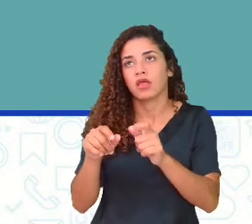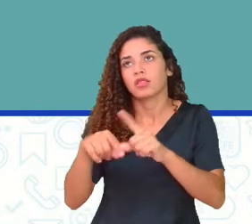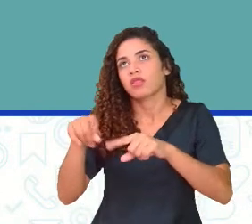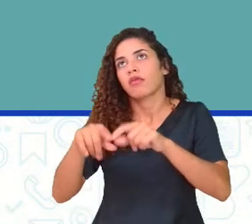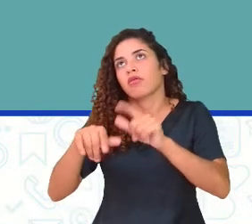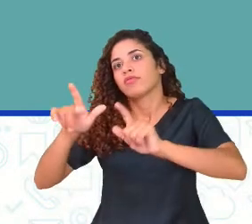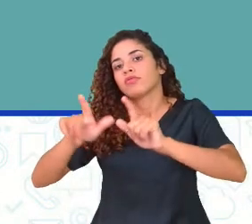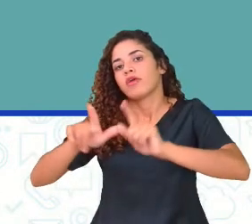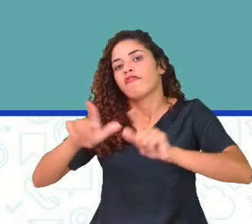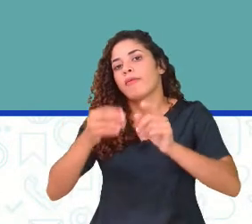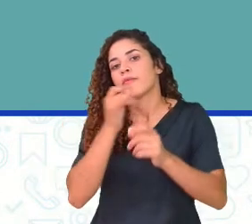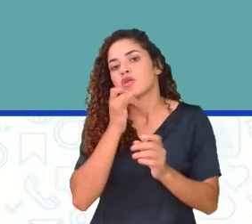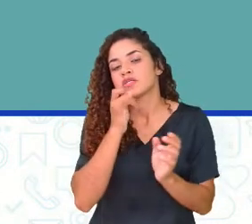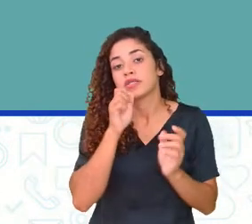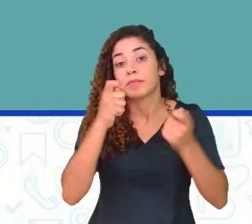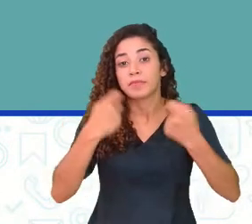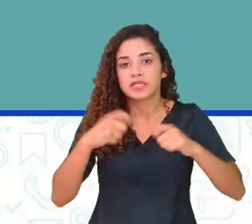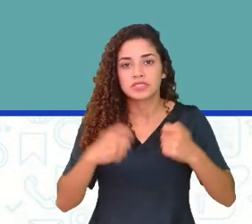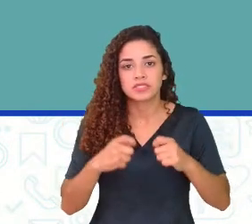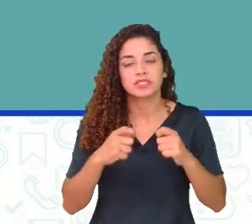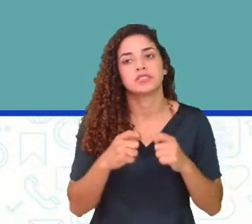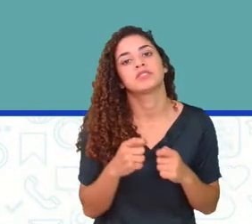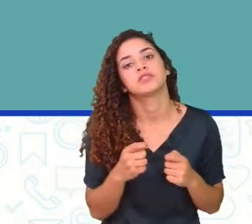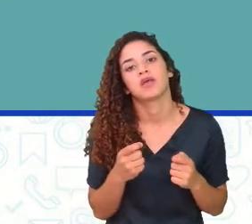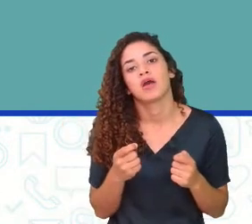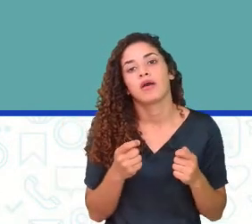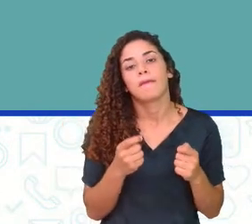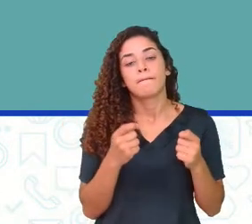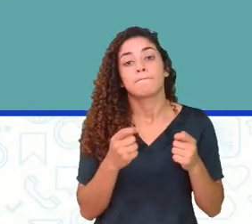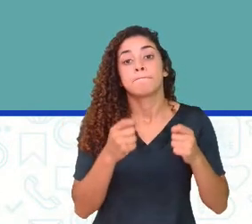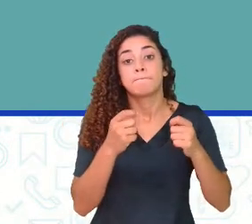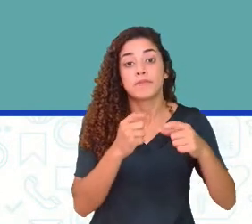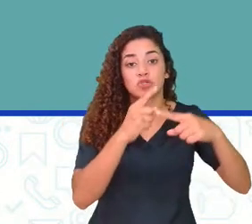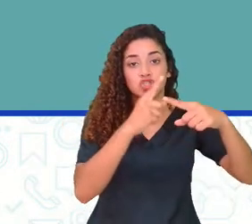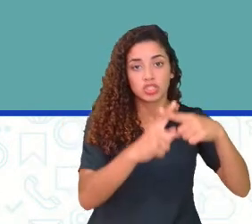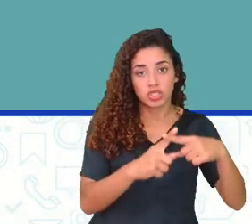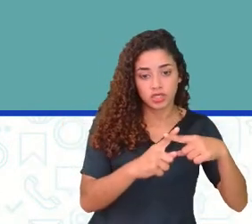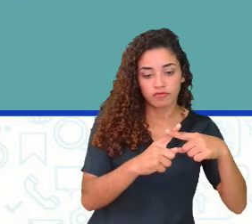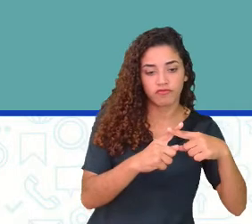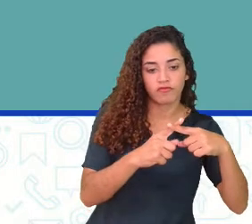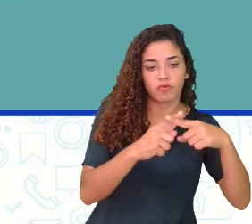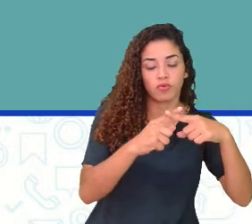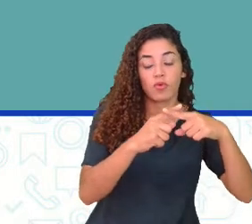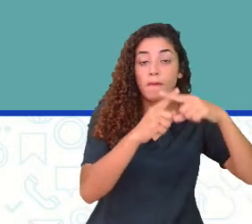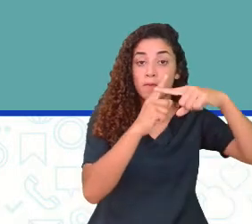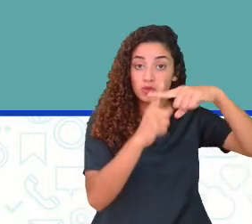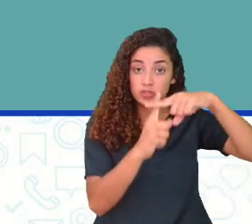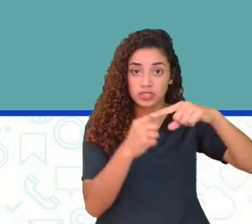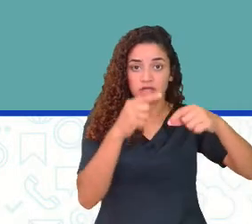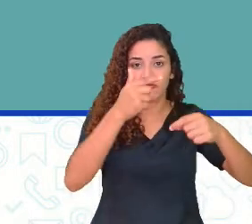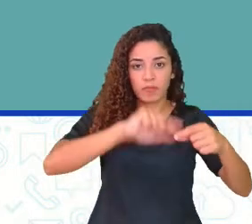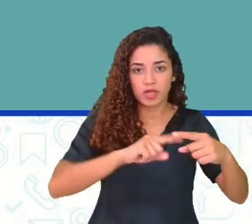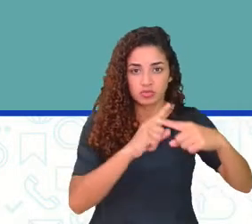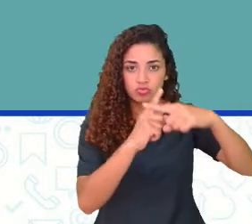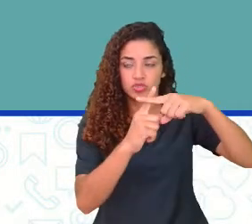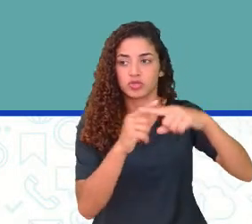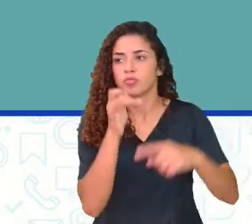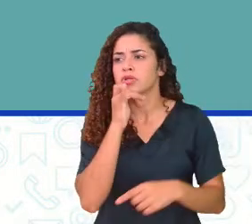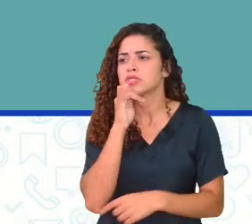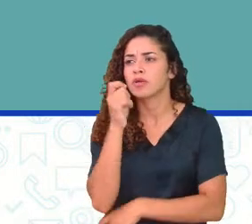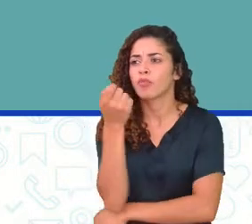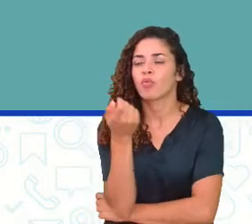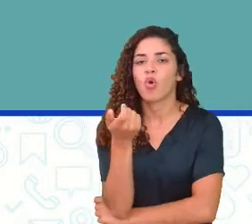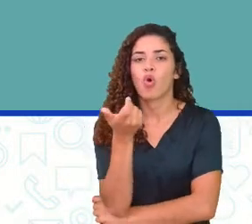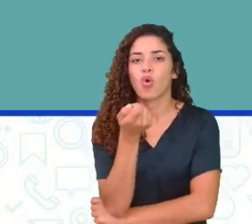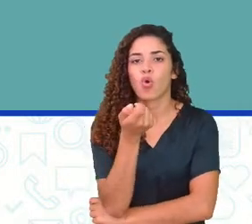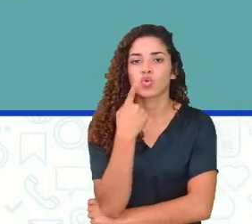que estar carga positiva com local que está indicando positiva. Esse passador que eu estou aqui, ele tem,